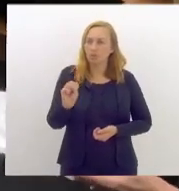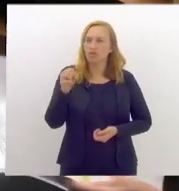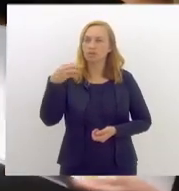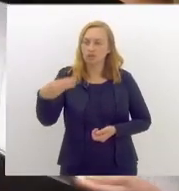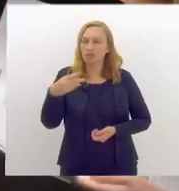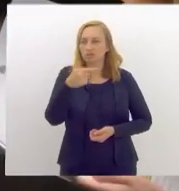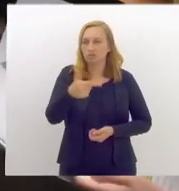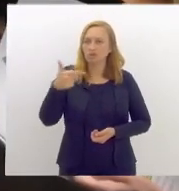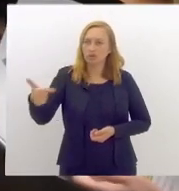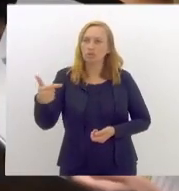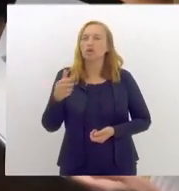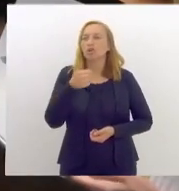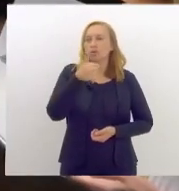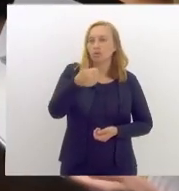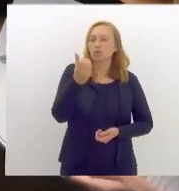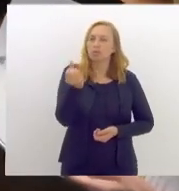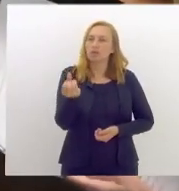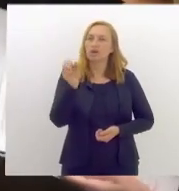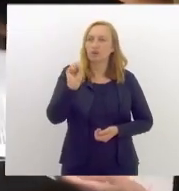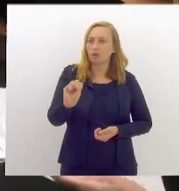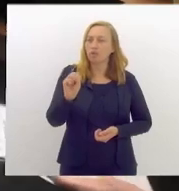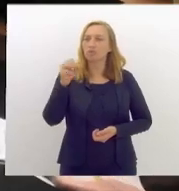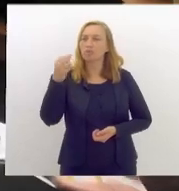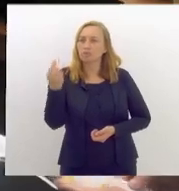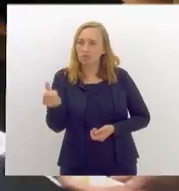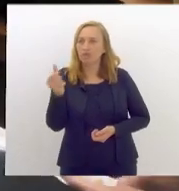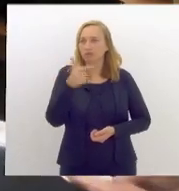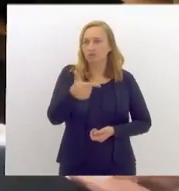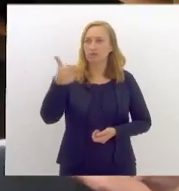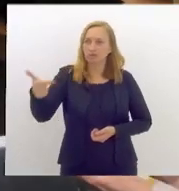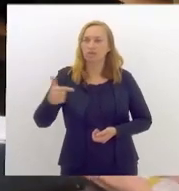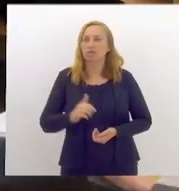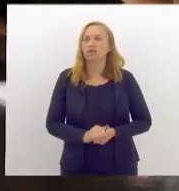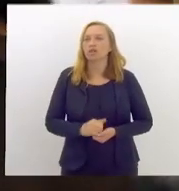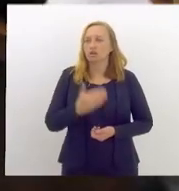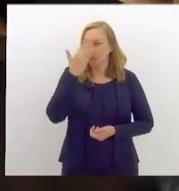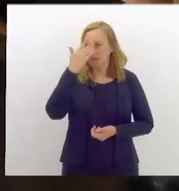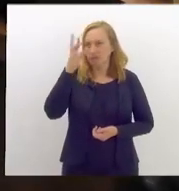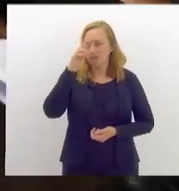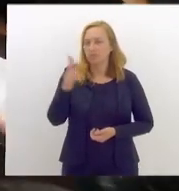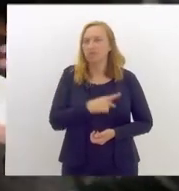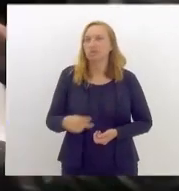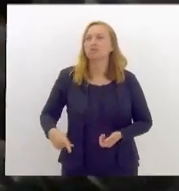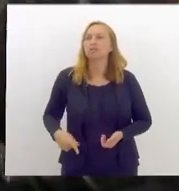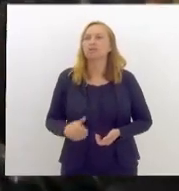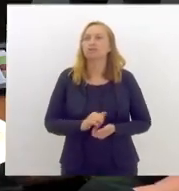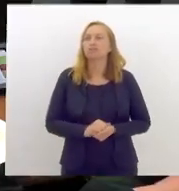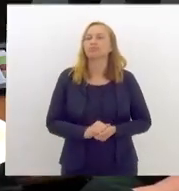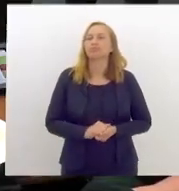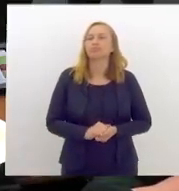de 2022 1686 de 2022 Obrigada Presidente